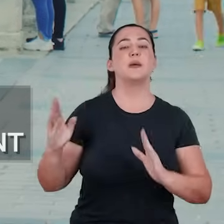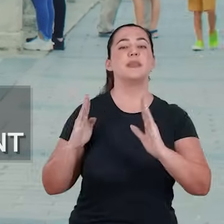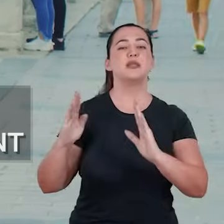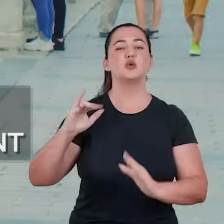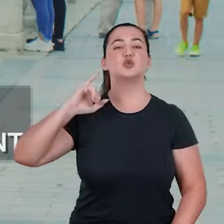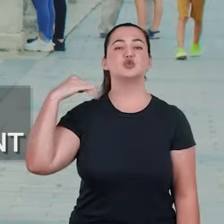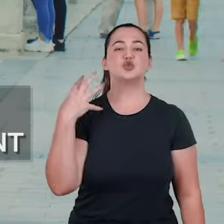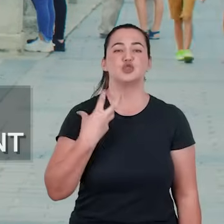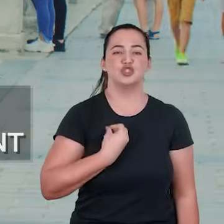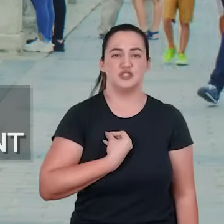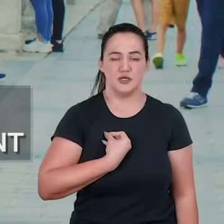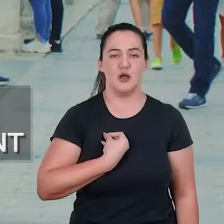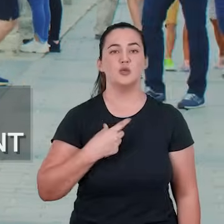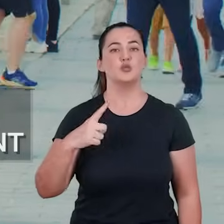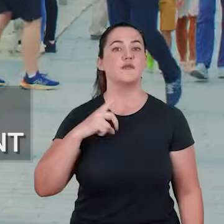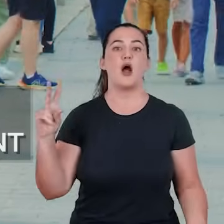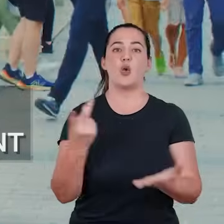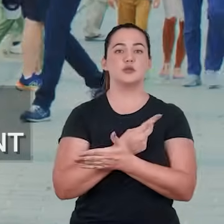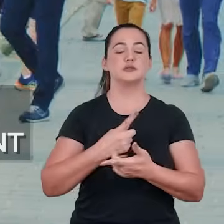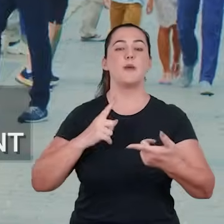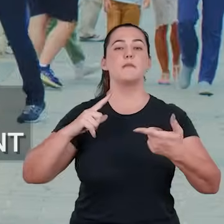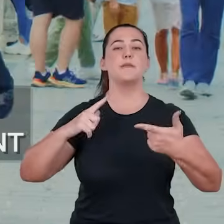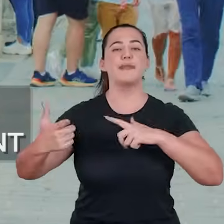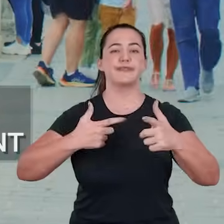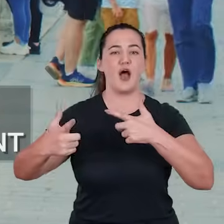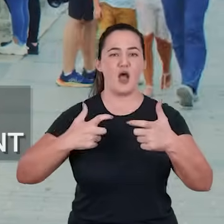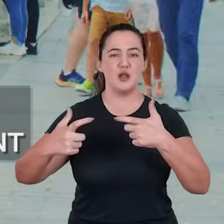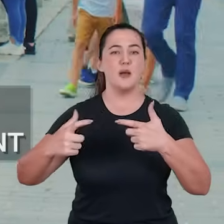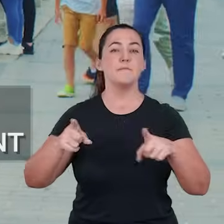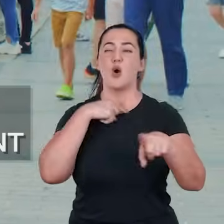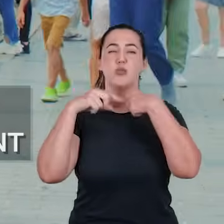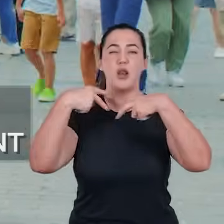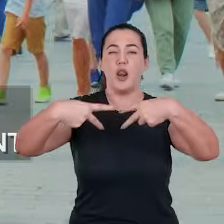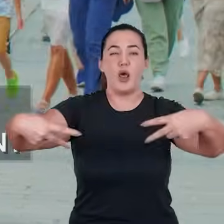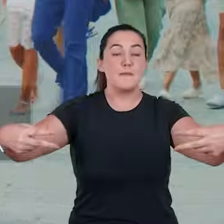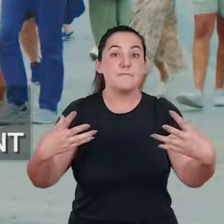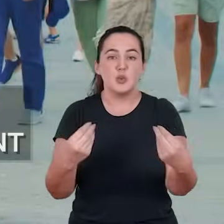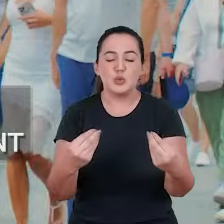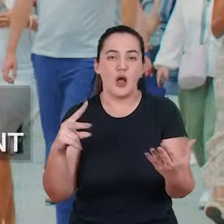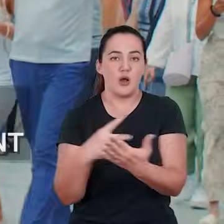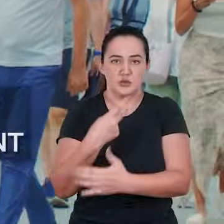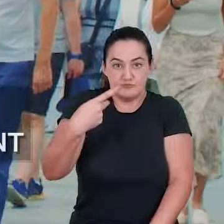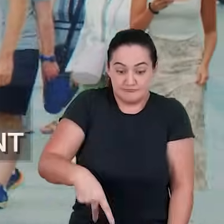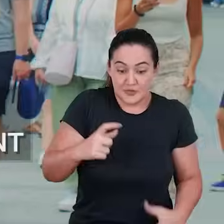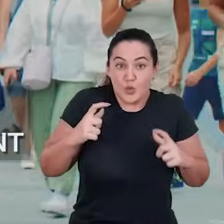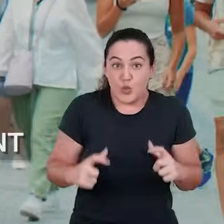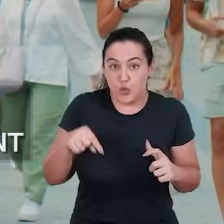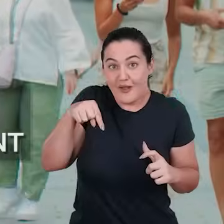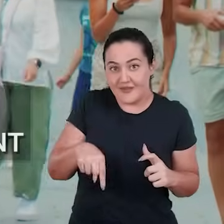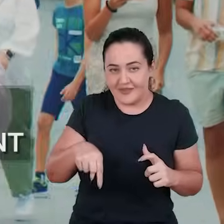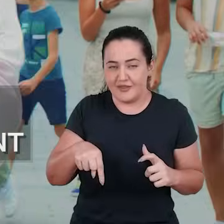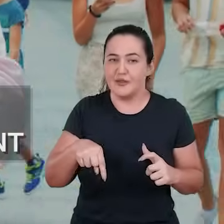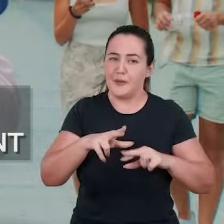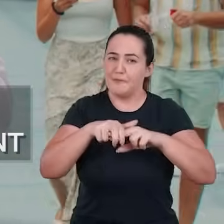uma massacre terrível, uma barbárie que houve, um massacre de milhares de pessoas nesse lugar aqui. E para isso eu vou sentar em